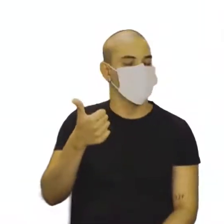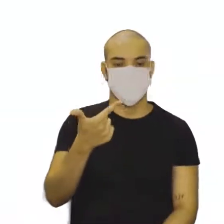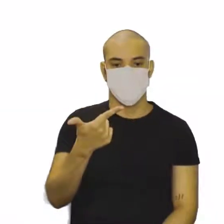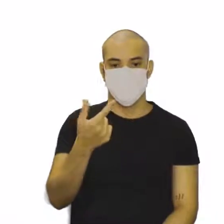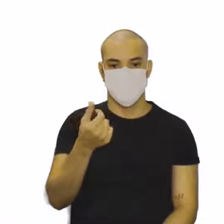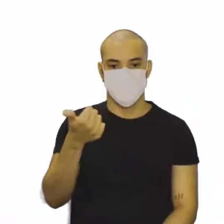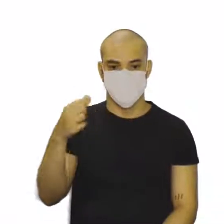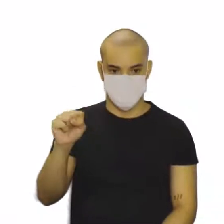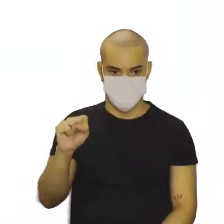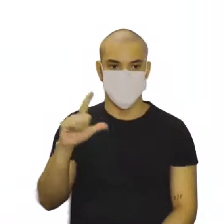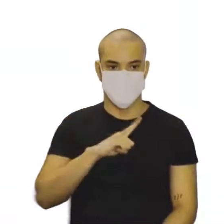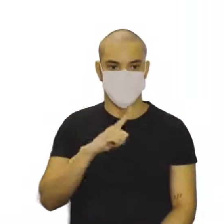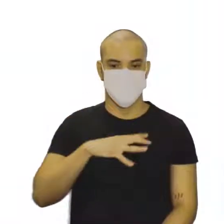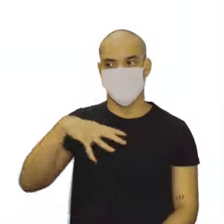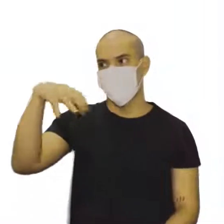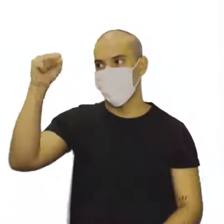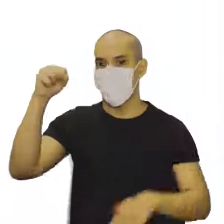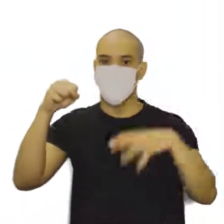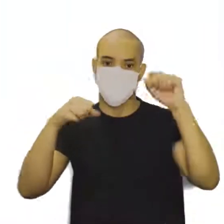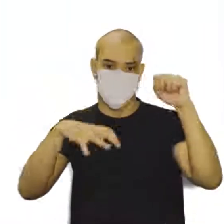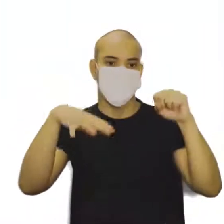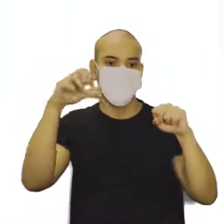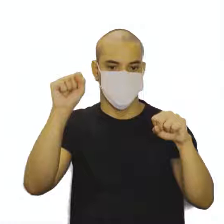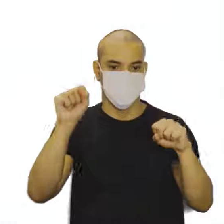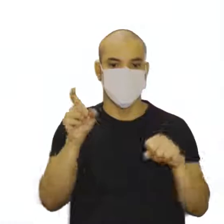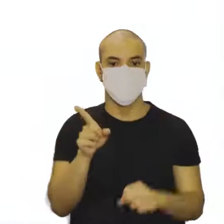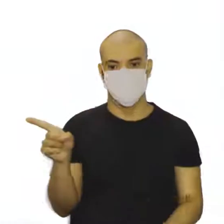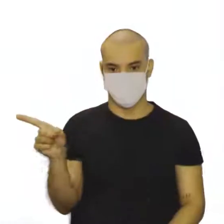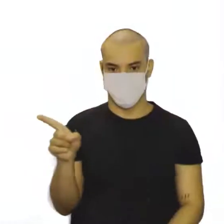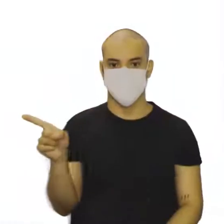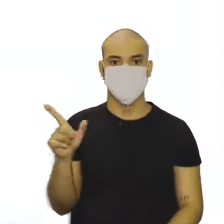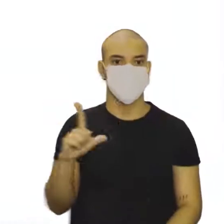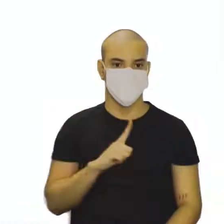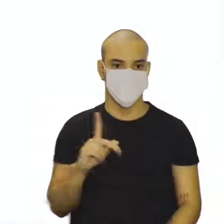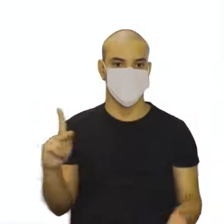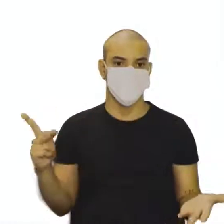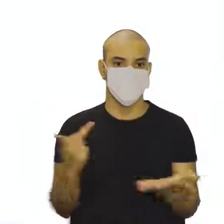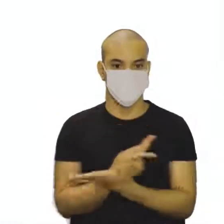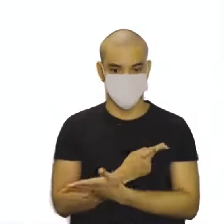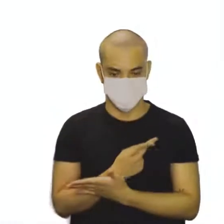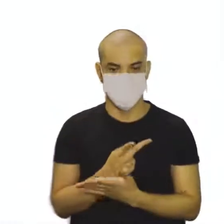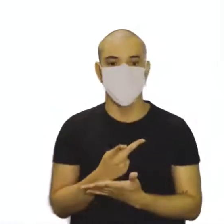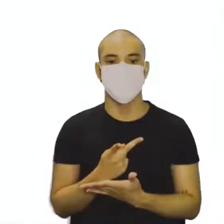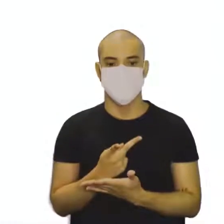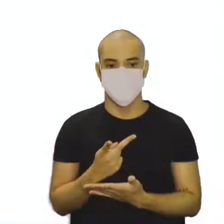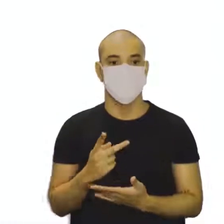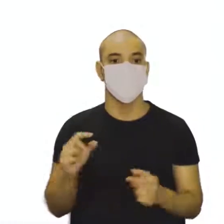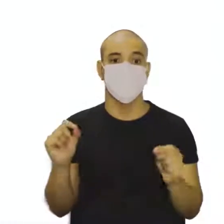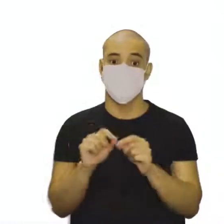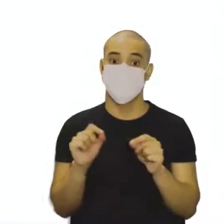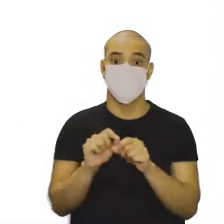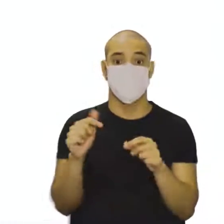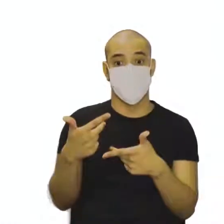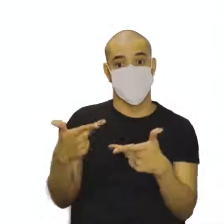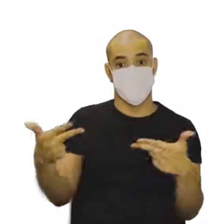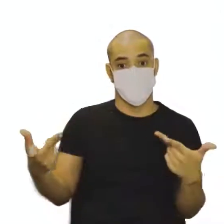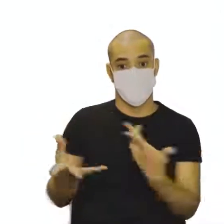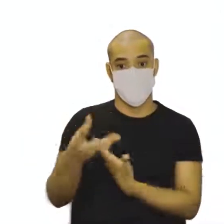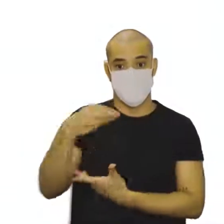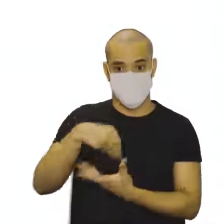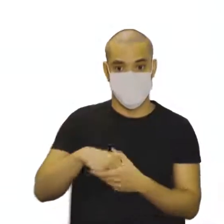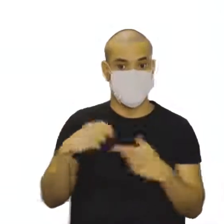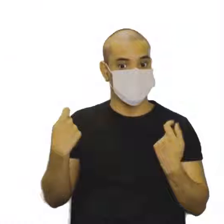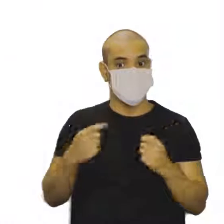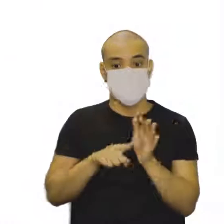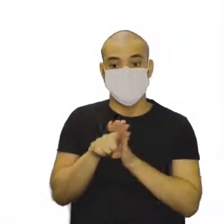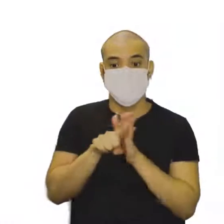que teve aí apagões. Então, esses apagões, eles são condições anormais e foram causadas por alguma coisa, e isso tinha